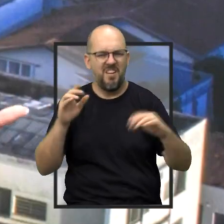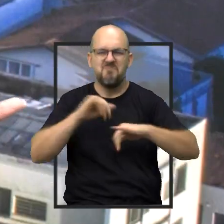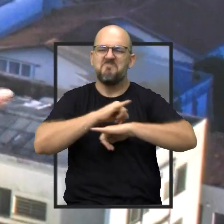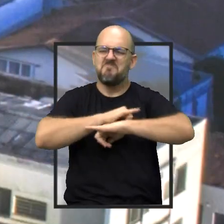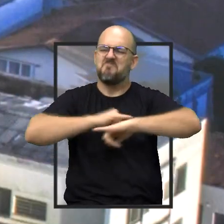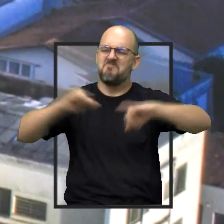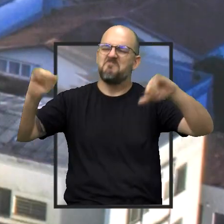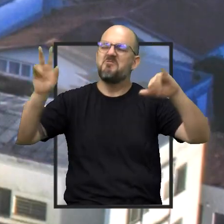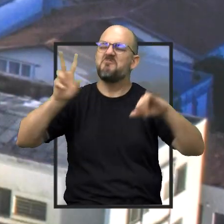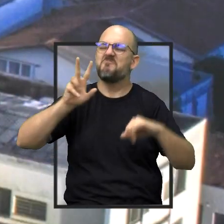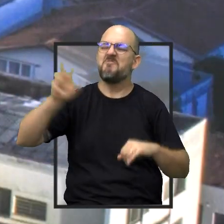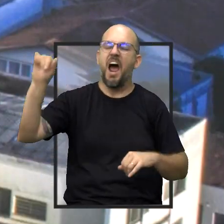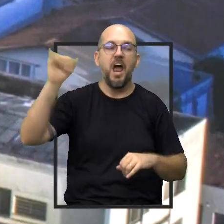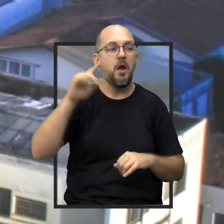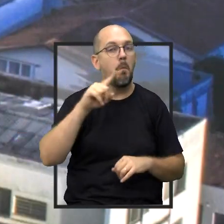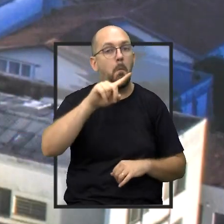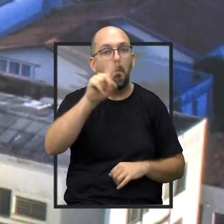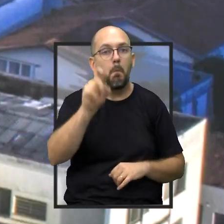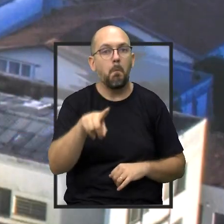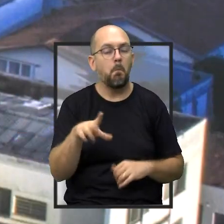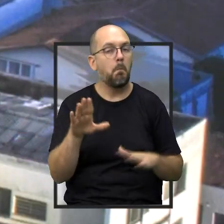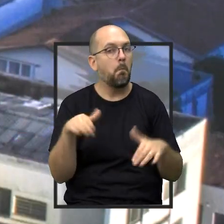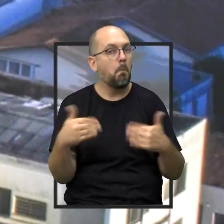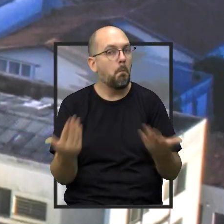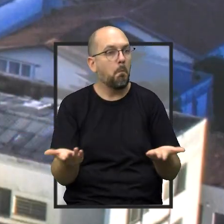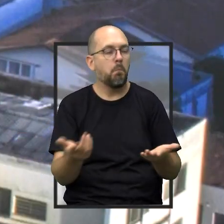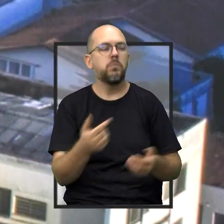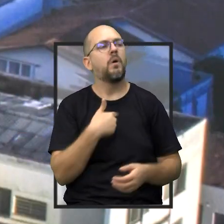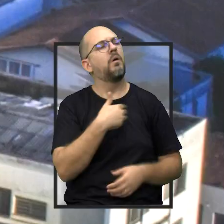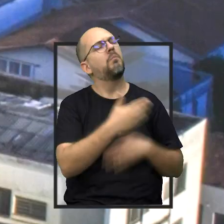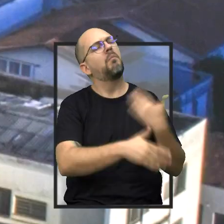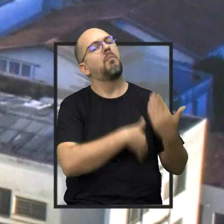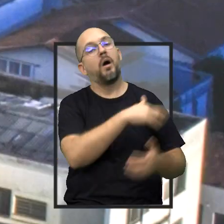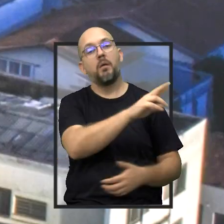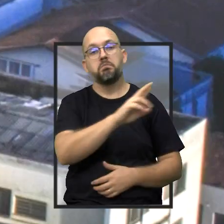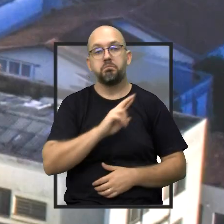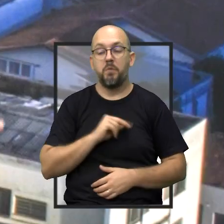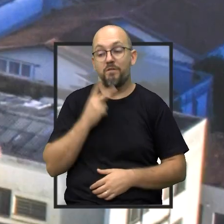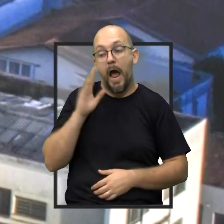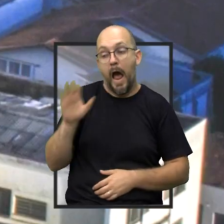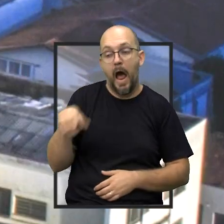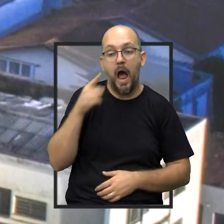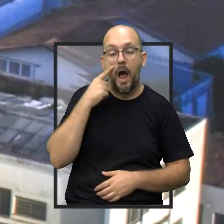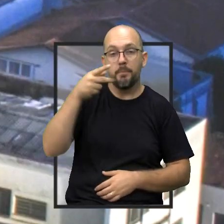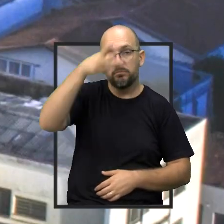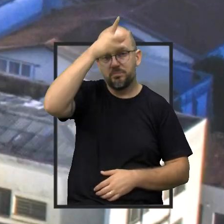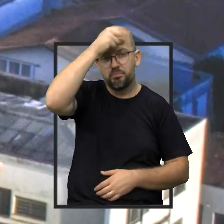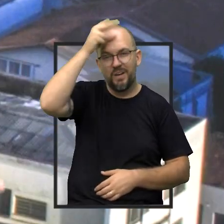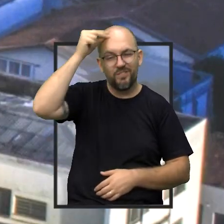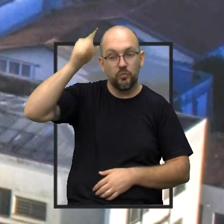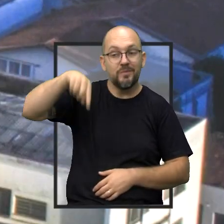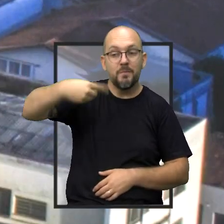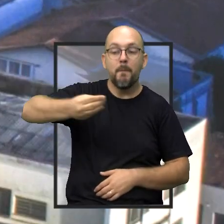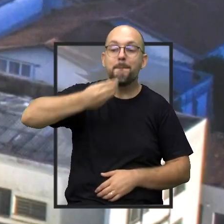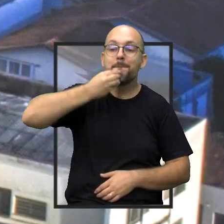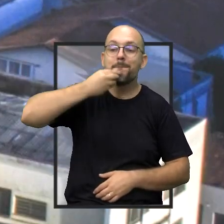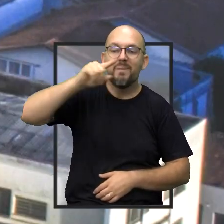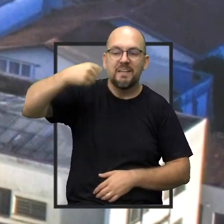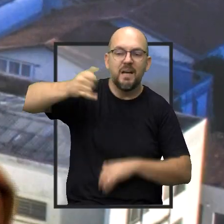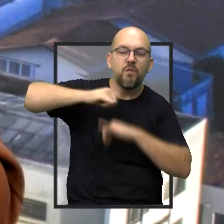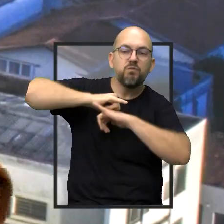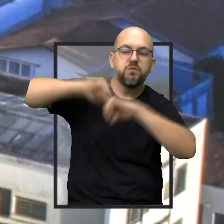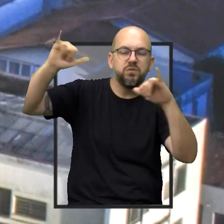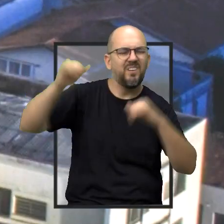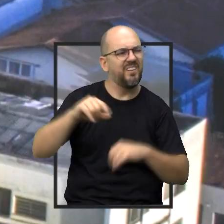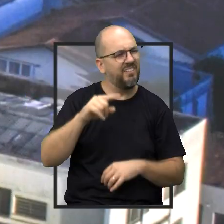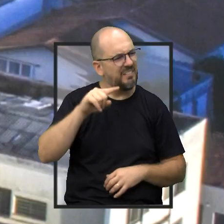mega RECAP asfáltico. E aí, na nossa resposta, veio que o município falaria sobre isso no momento oportuno. O